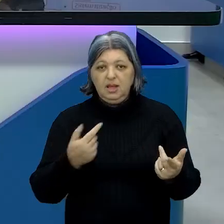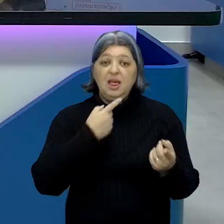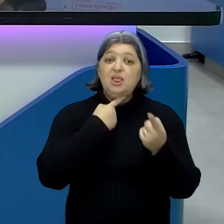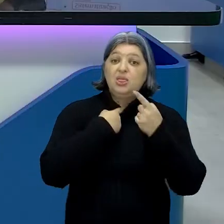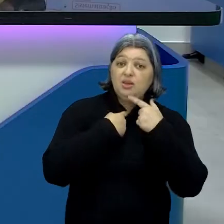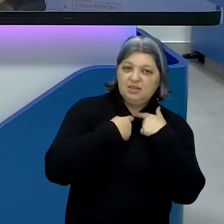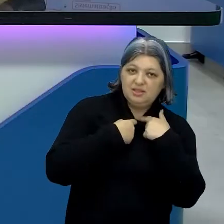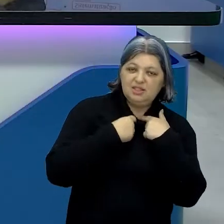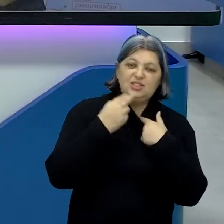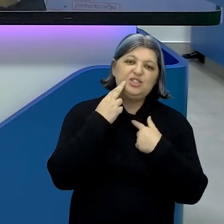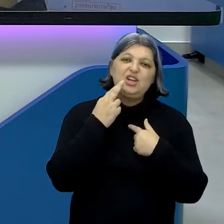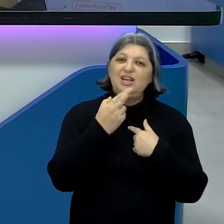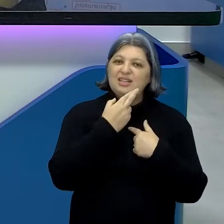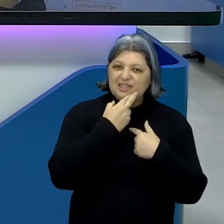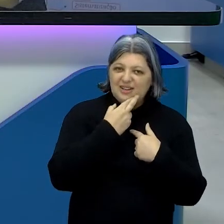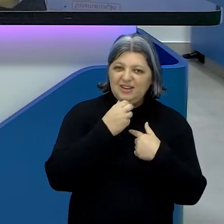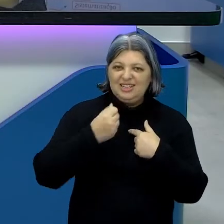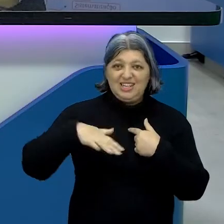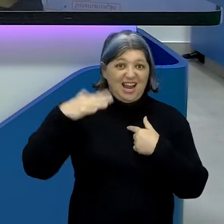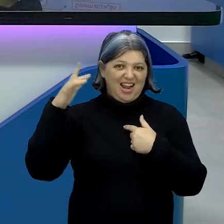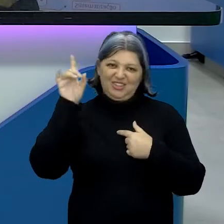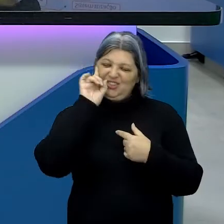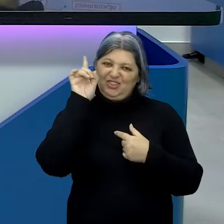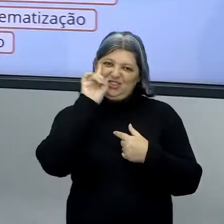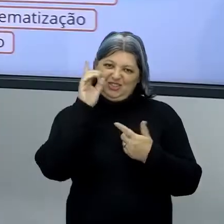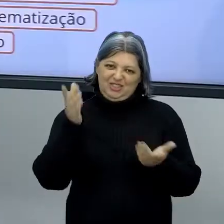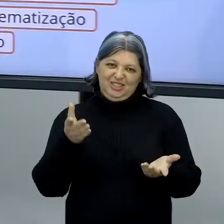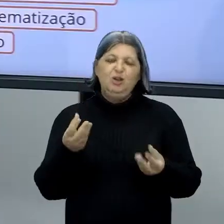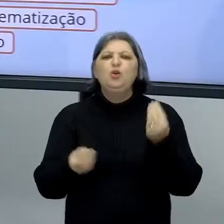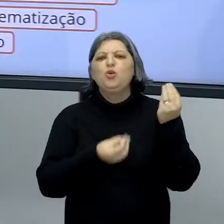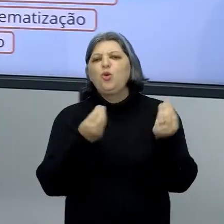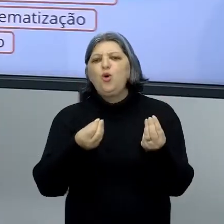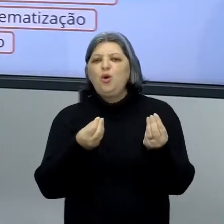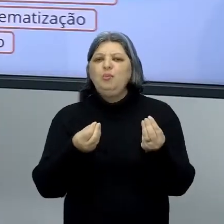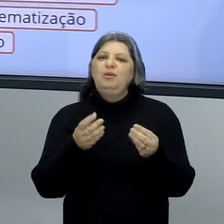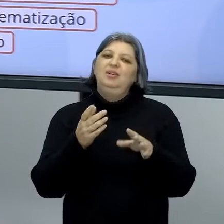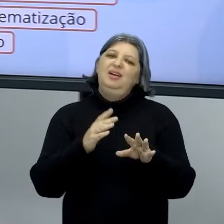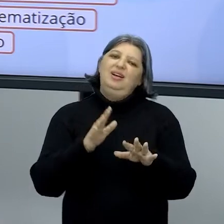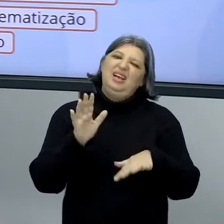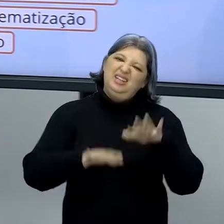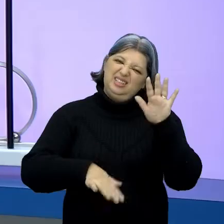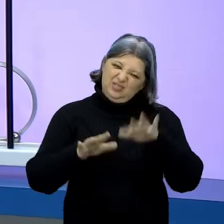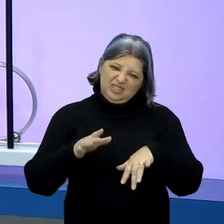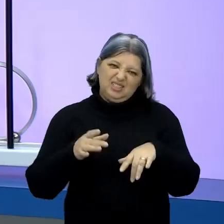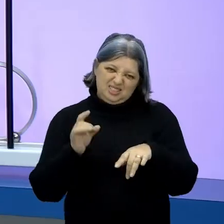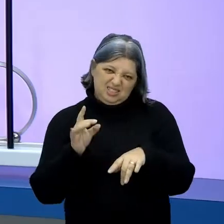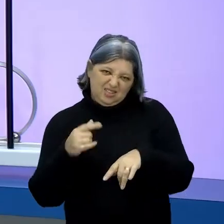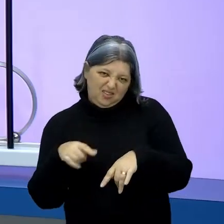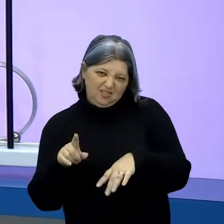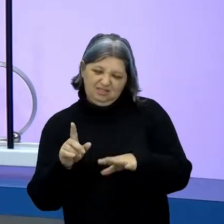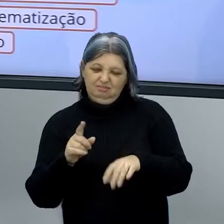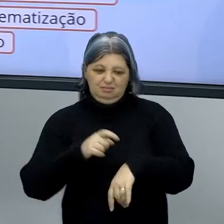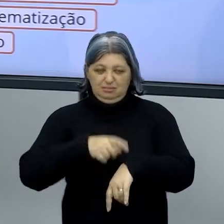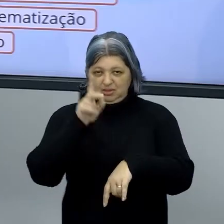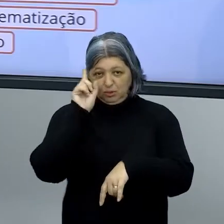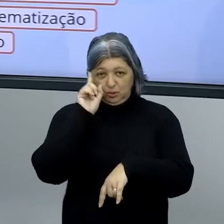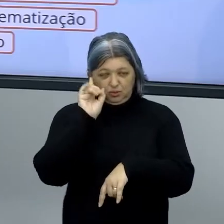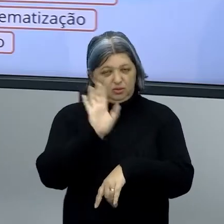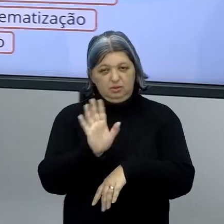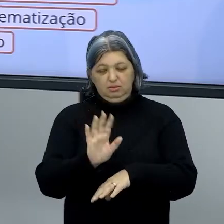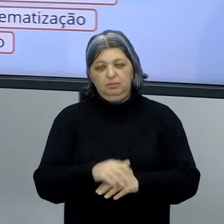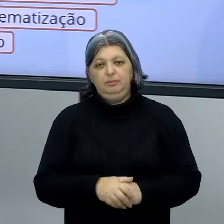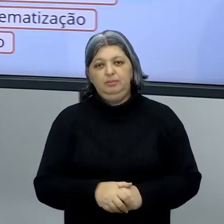restaurante caríssimo. Todos os dias, né? Todos os dias, mas a gente vai de vez em quando, não é assim? É, a gente não vai toda hora, a gente vai de vez em